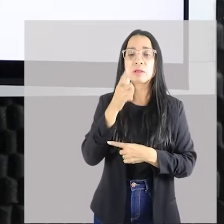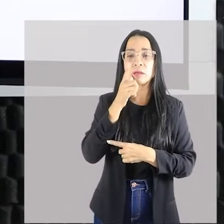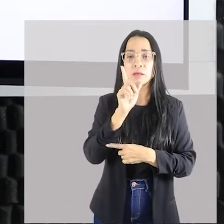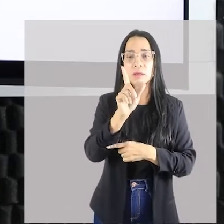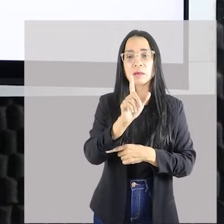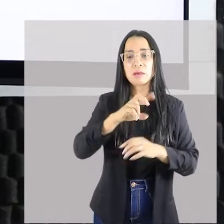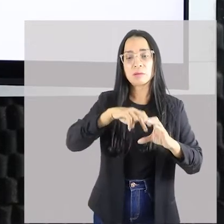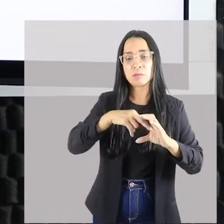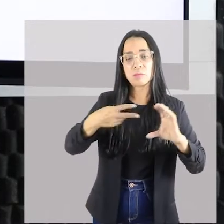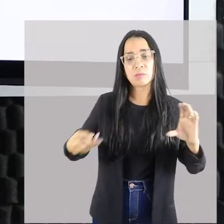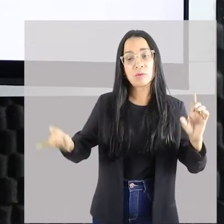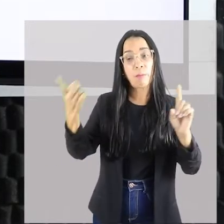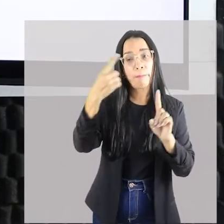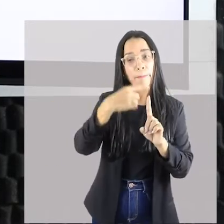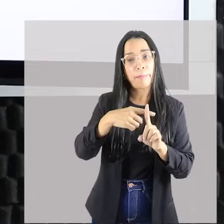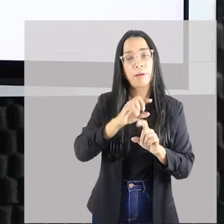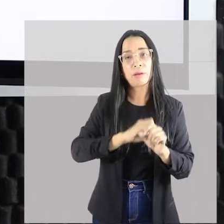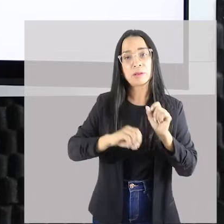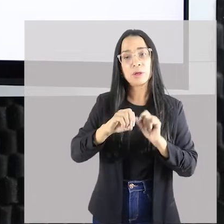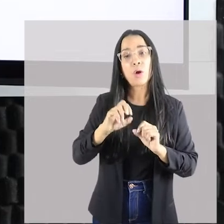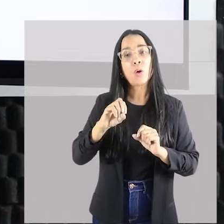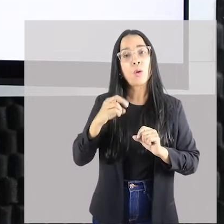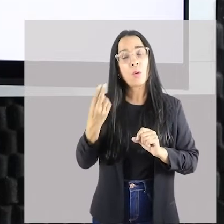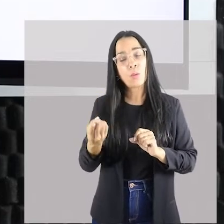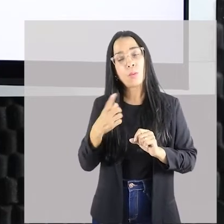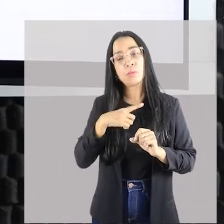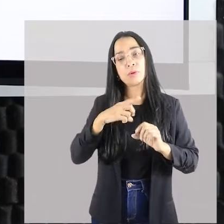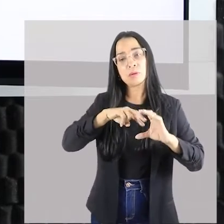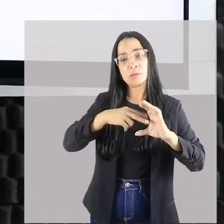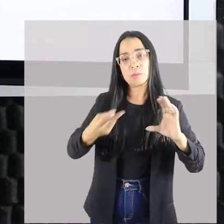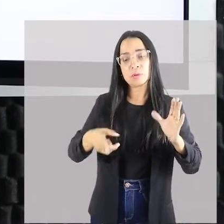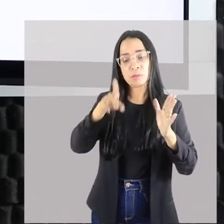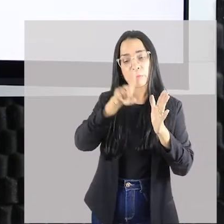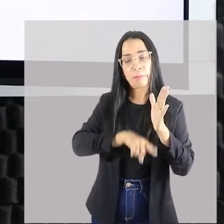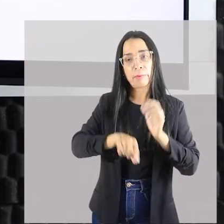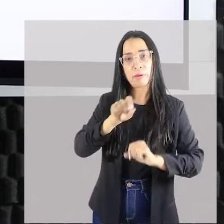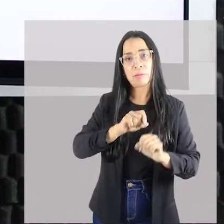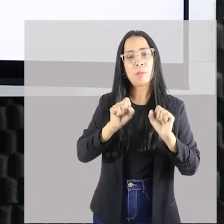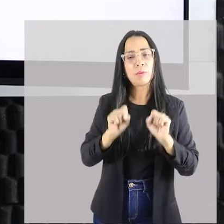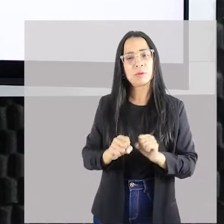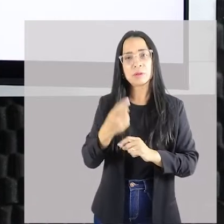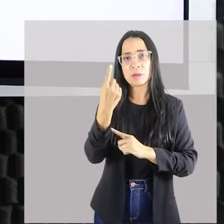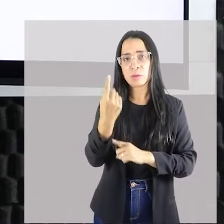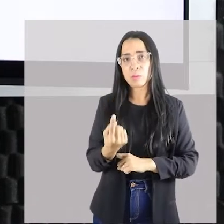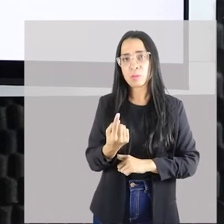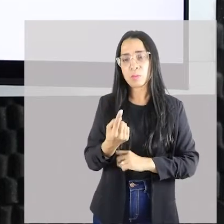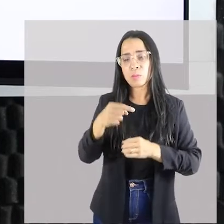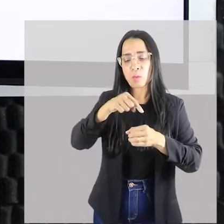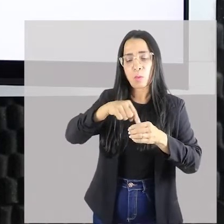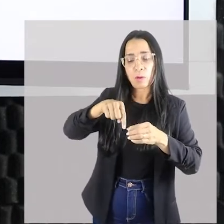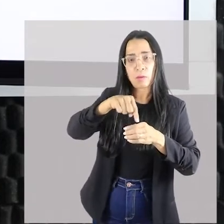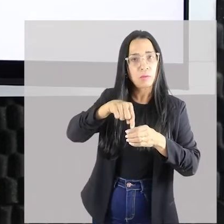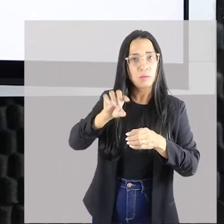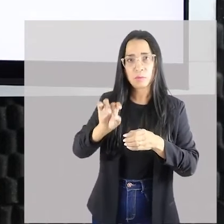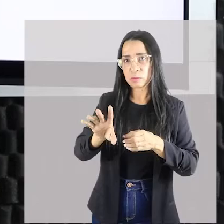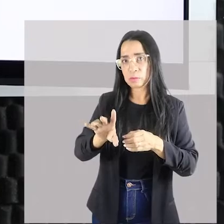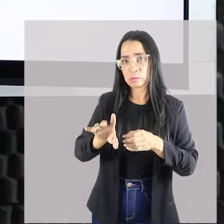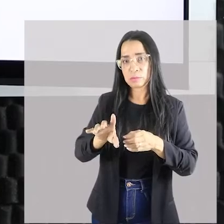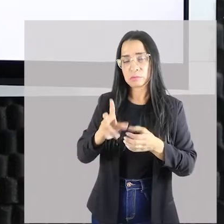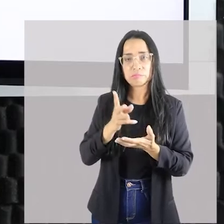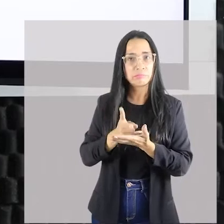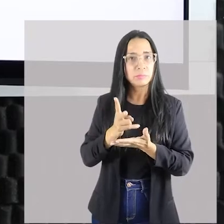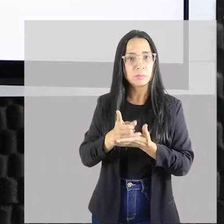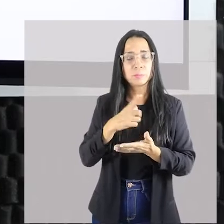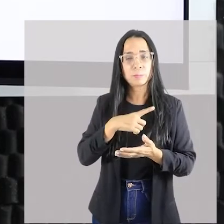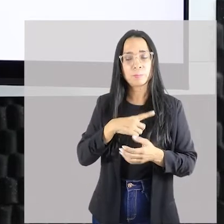um cromossomo a mais ou você tenha um cromossomo a menos. Às vezes pode ser só um nucleotídeo. Então, nem sempre a